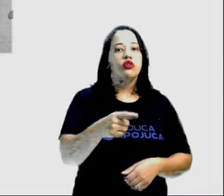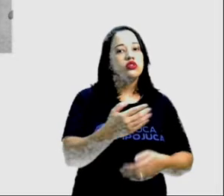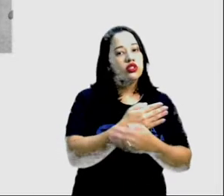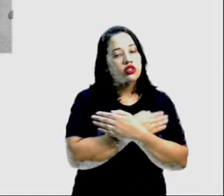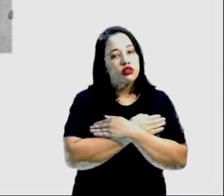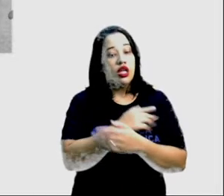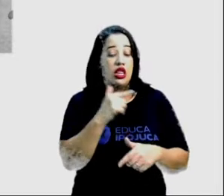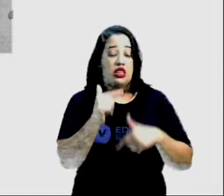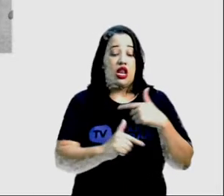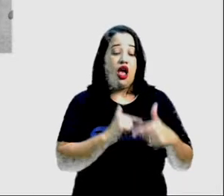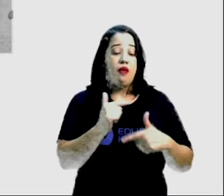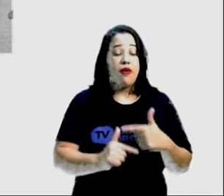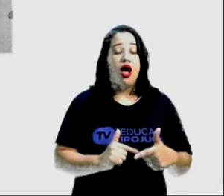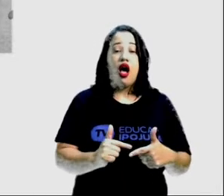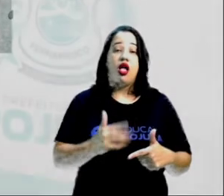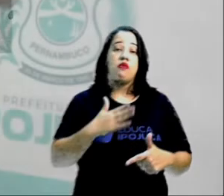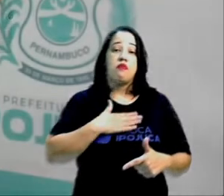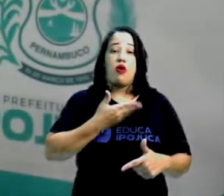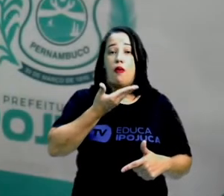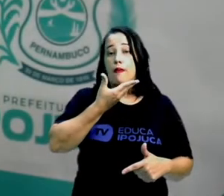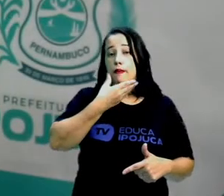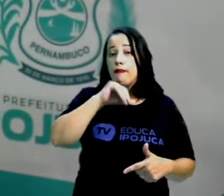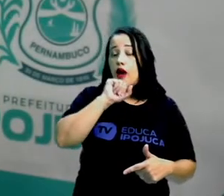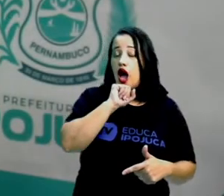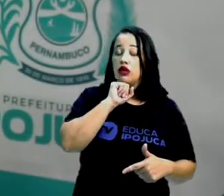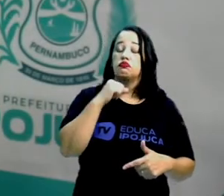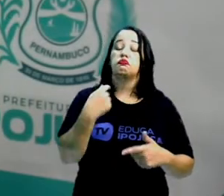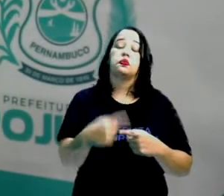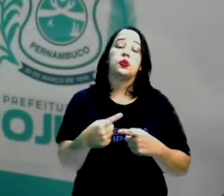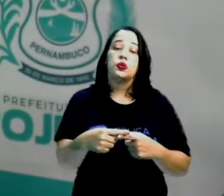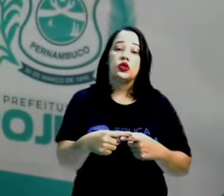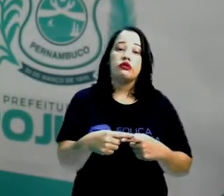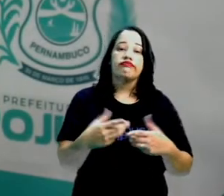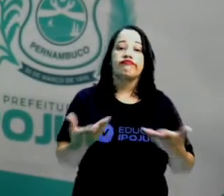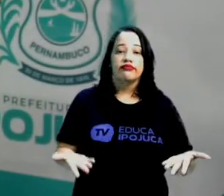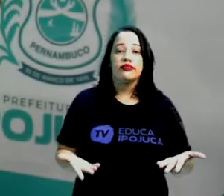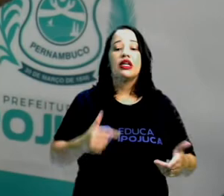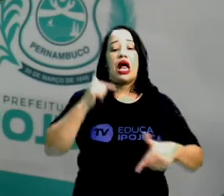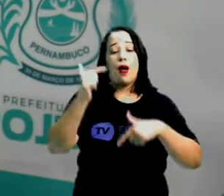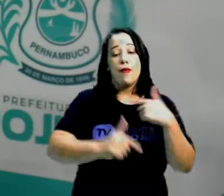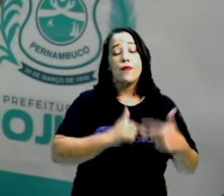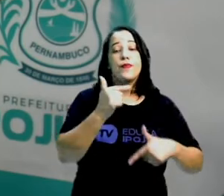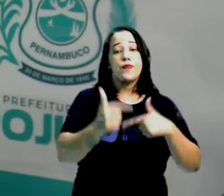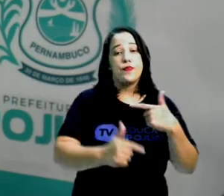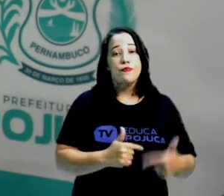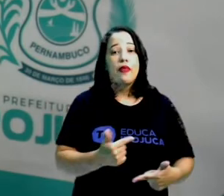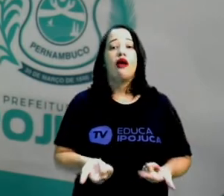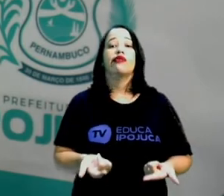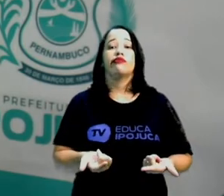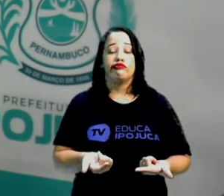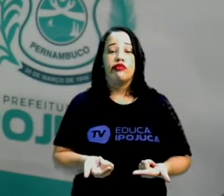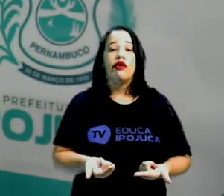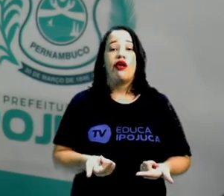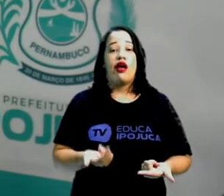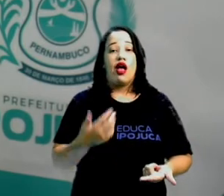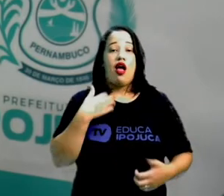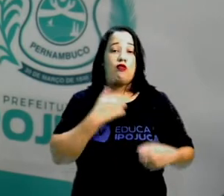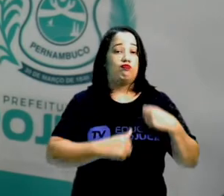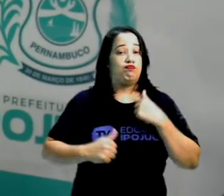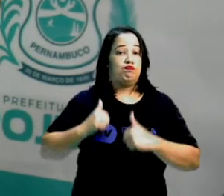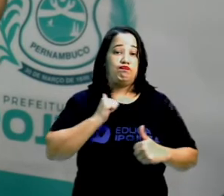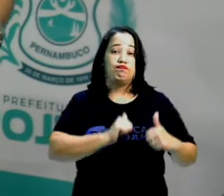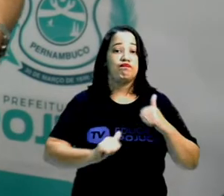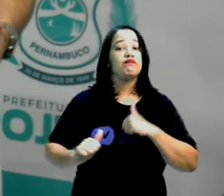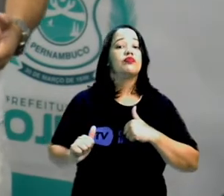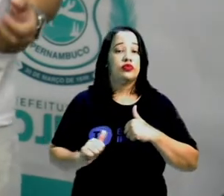o meu pai? Então, as pessoas estavam desesperadas procurando trabalho por causa da crise de